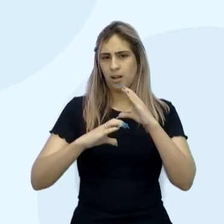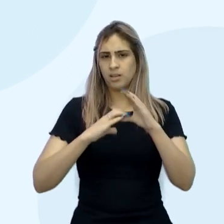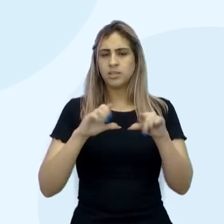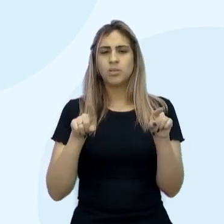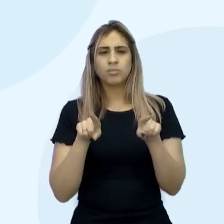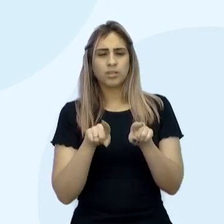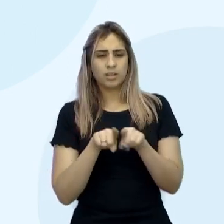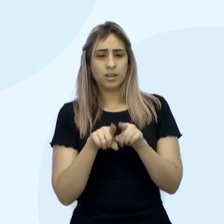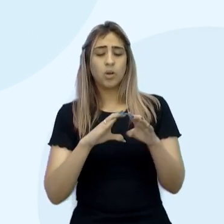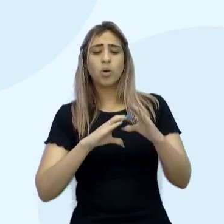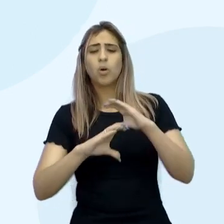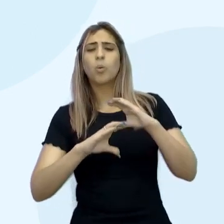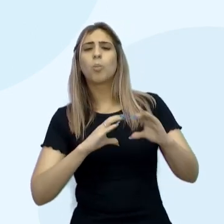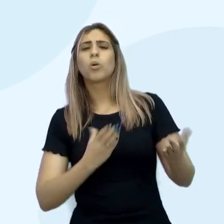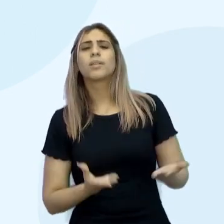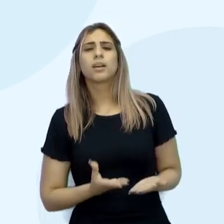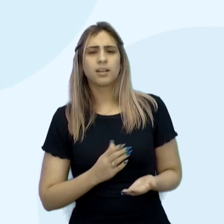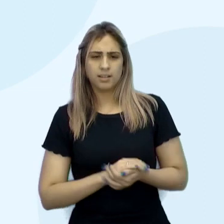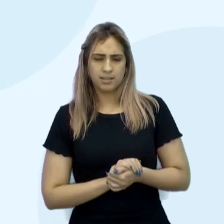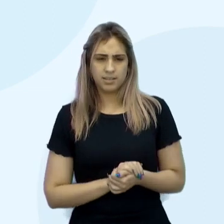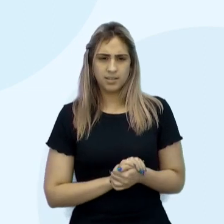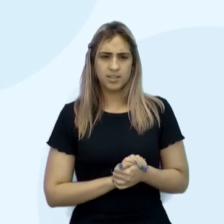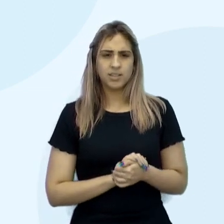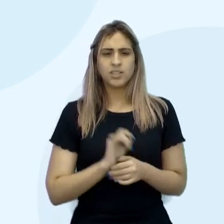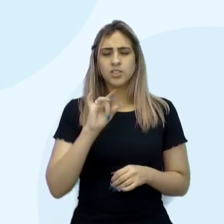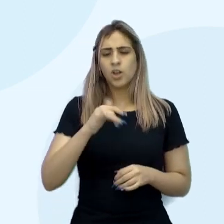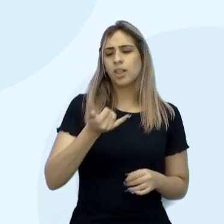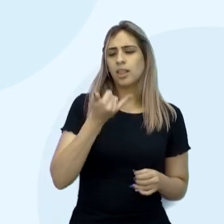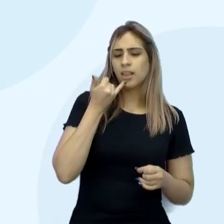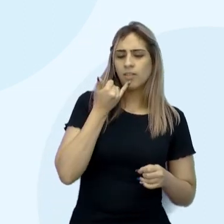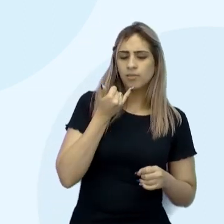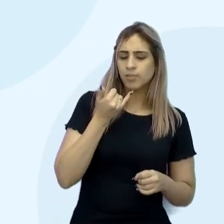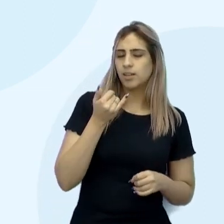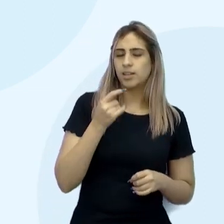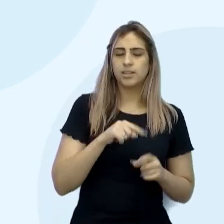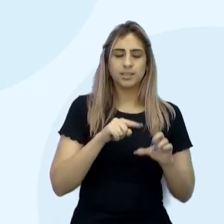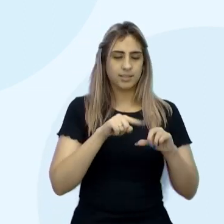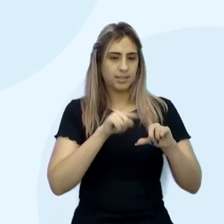Antigamente, meio de comunicação era só rádio, televisão, né,